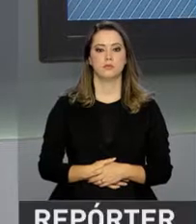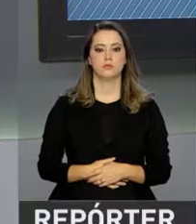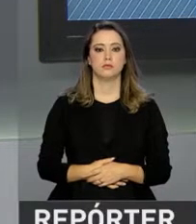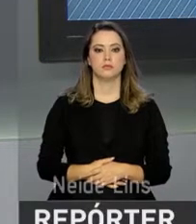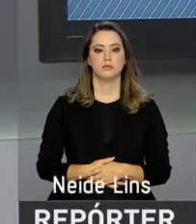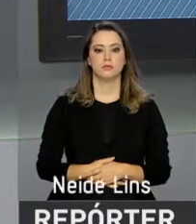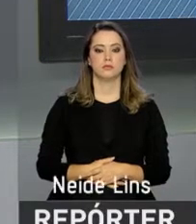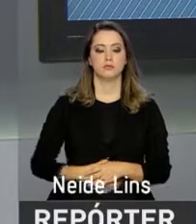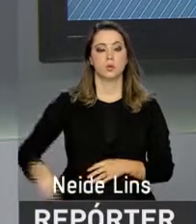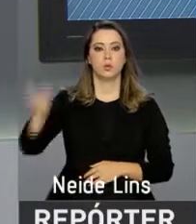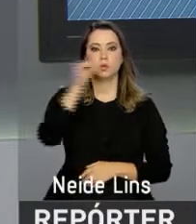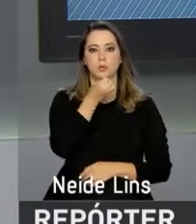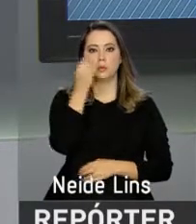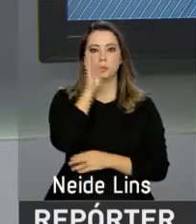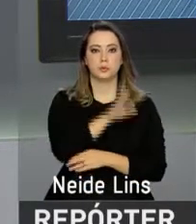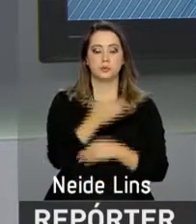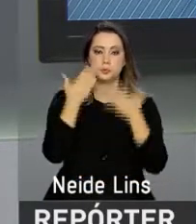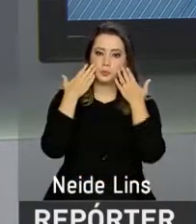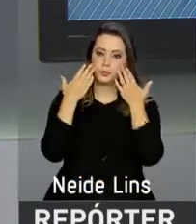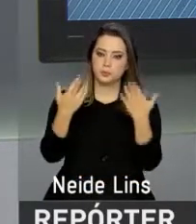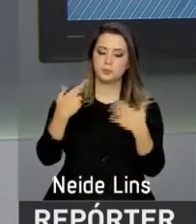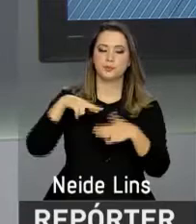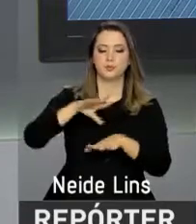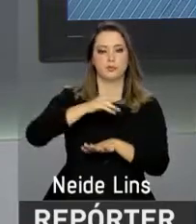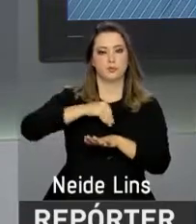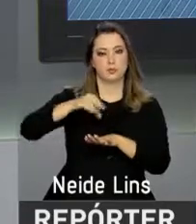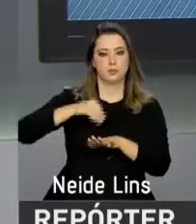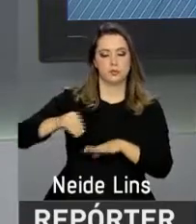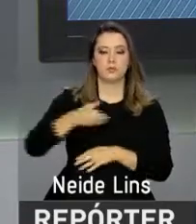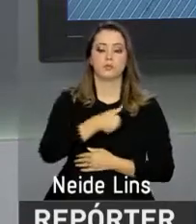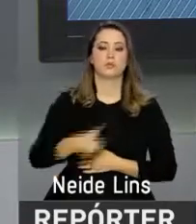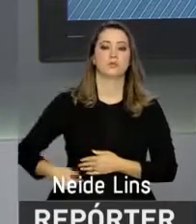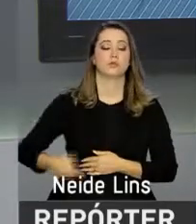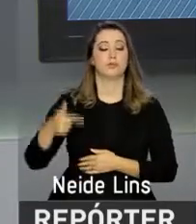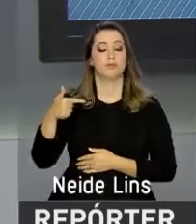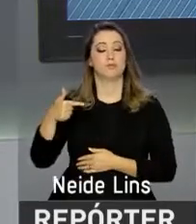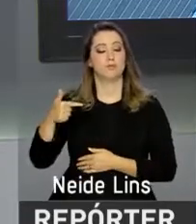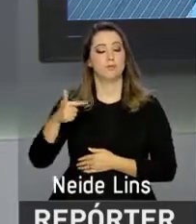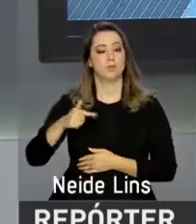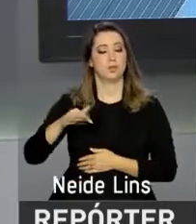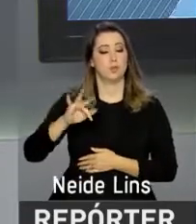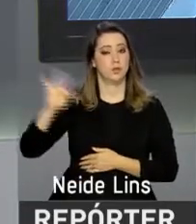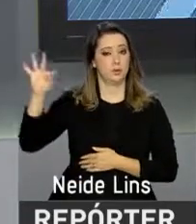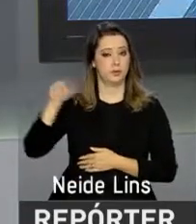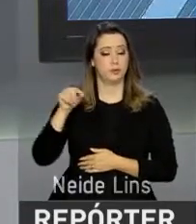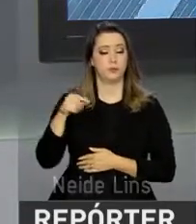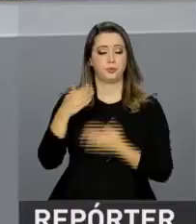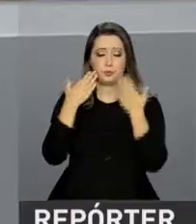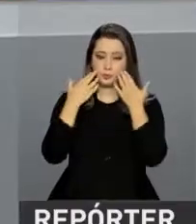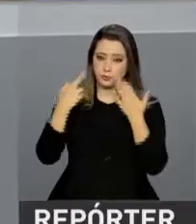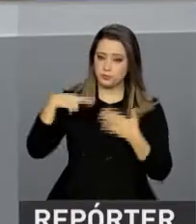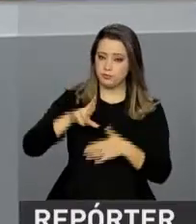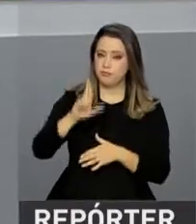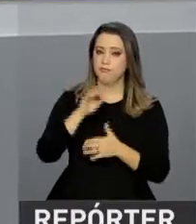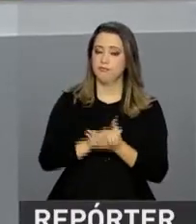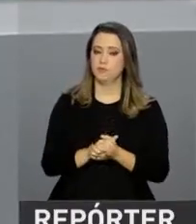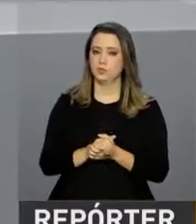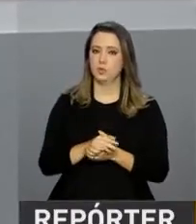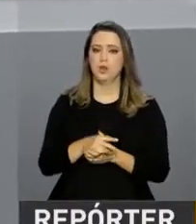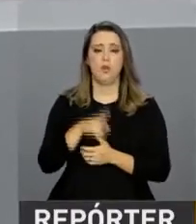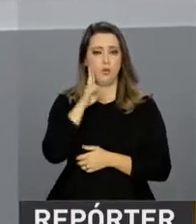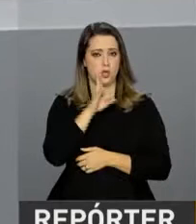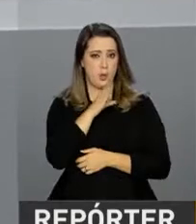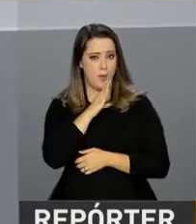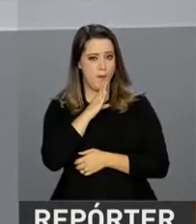olá boa tarde estamos no ar com as notícias do governo federal e mais uma edição do repórter nbr você já ouviu